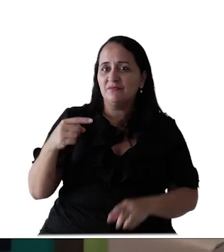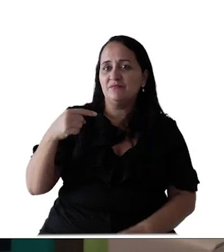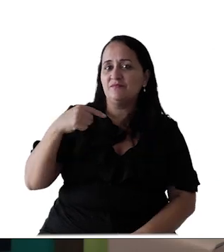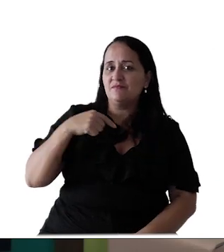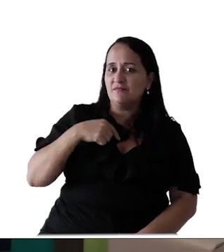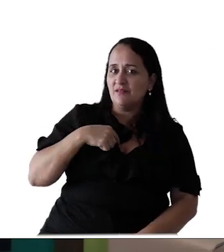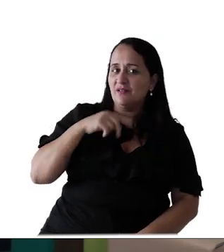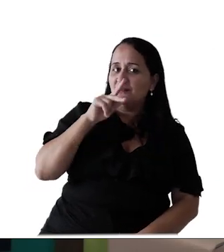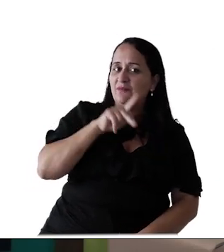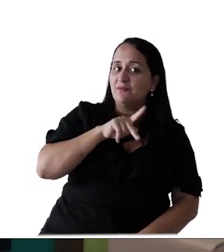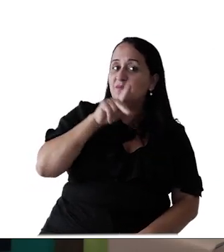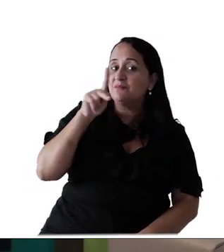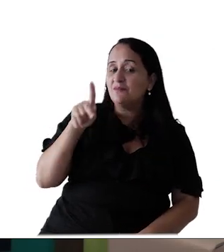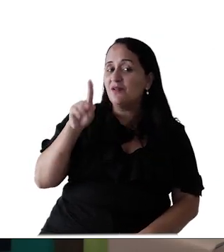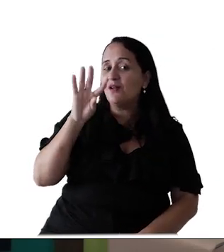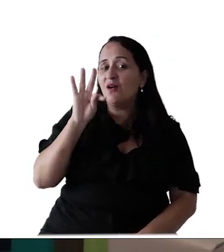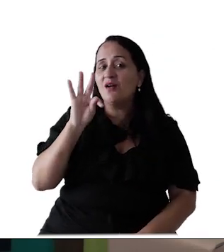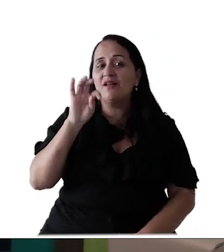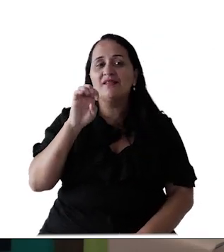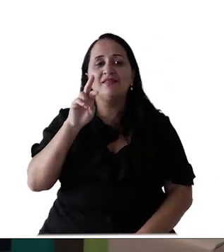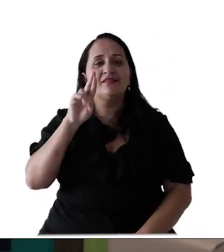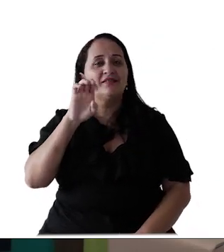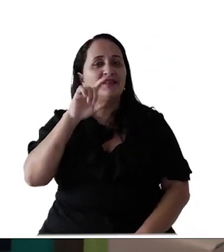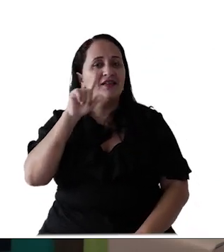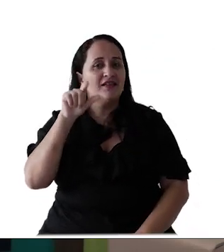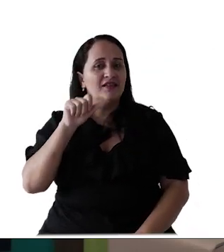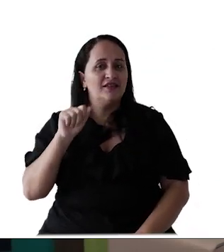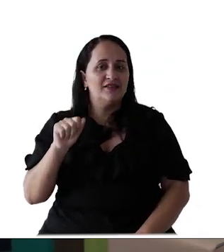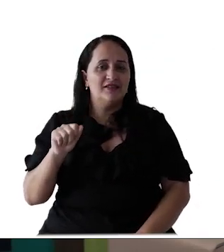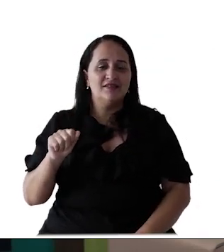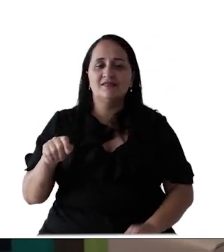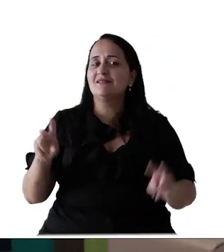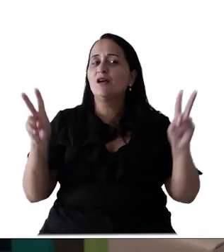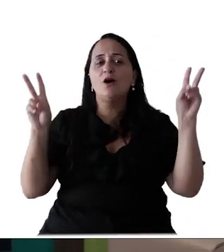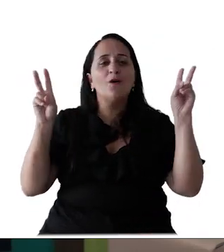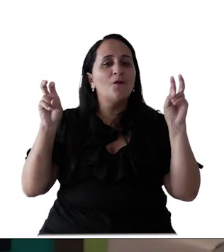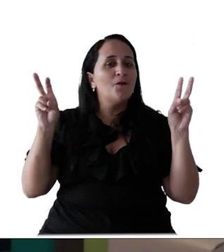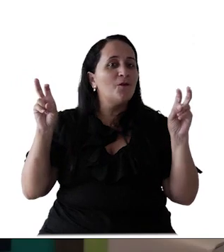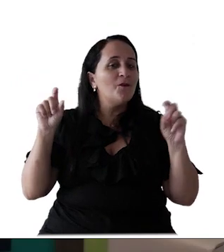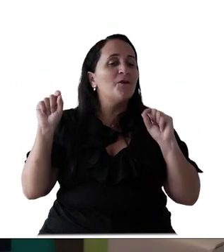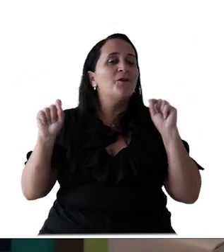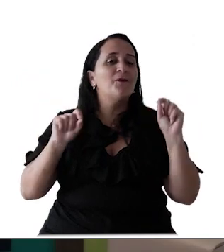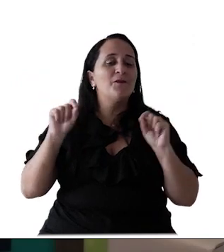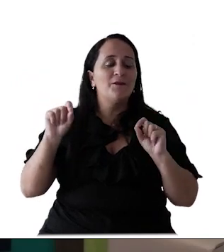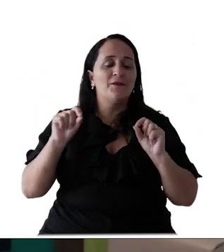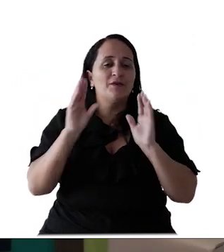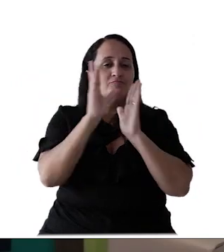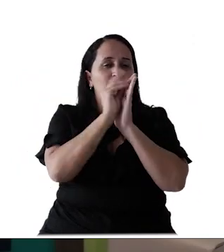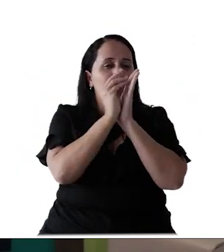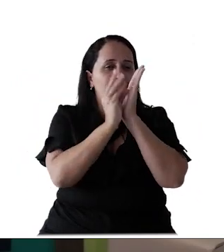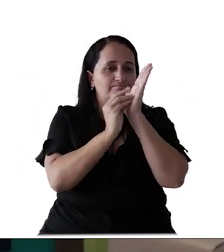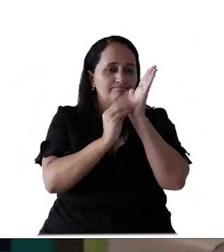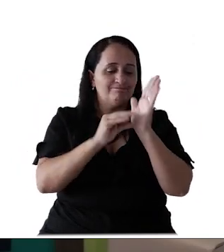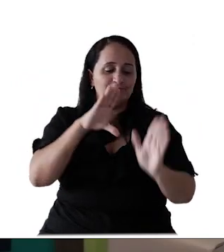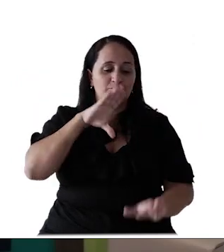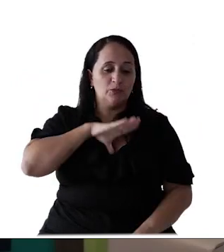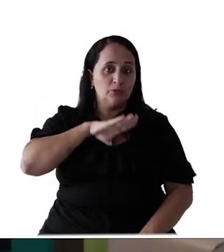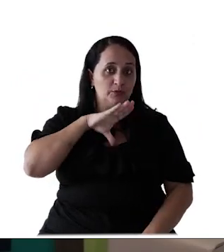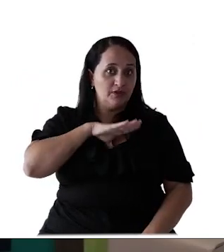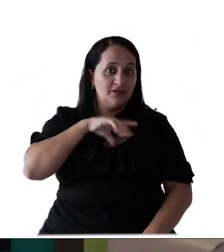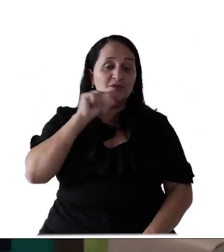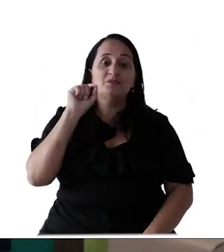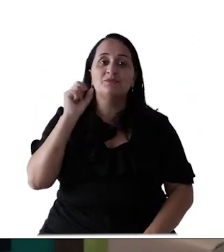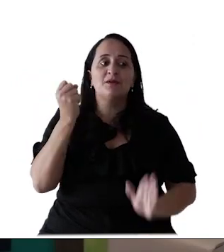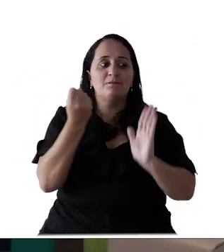Pró Maria Tereza, para passar o conteúdo de língua portuguesa, não é, Pró? Isso mesmo, Carol. Marcas linguísticas. Sabe o que a gente